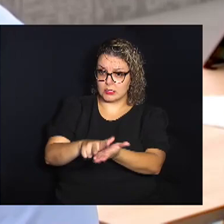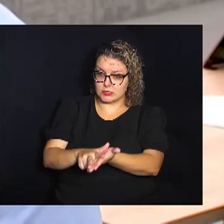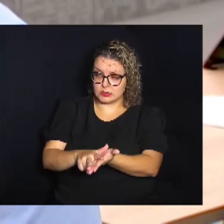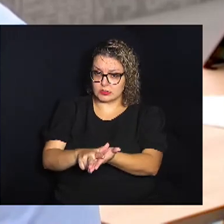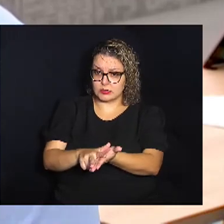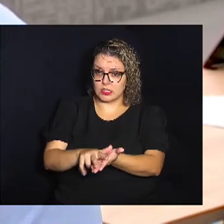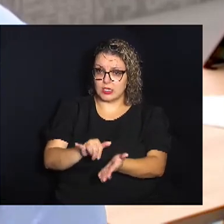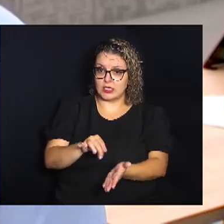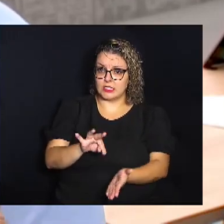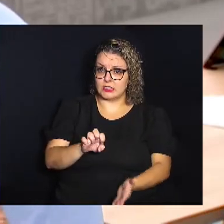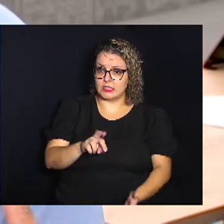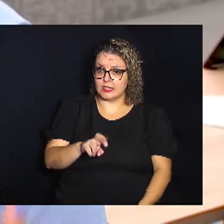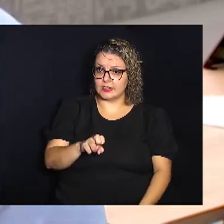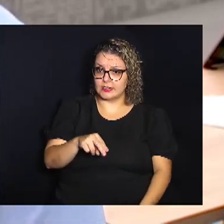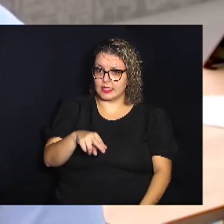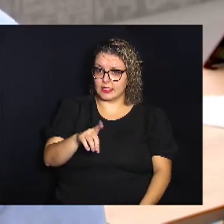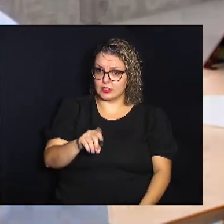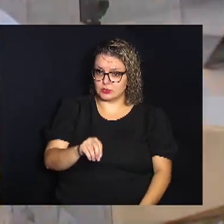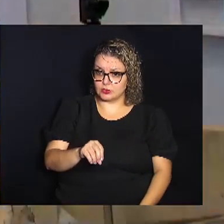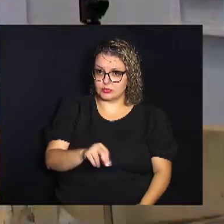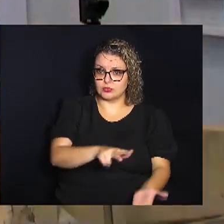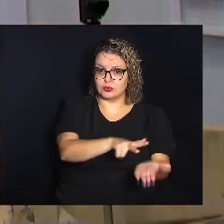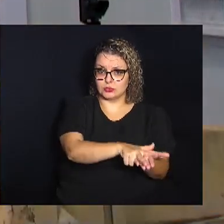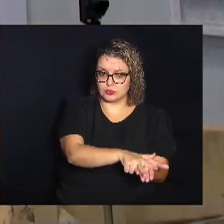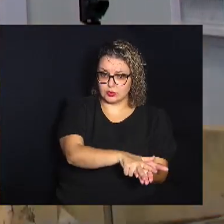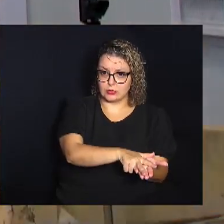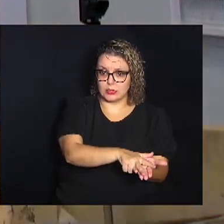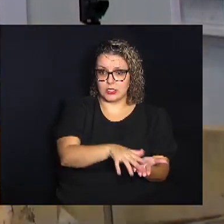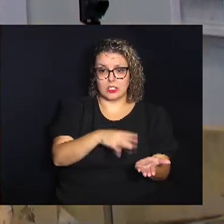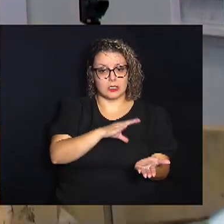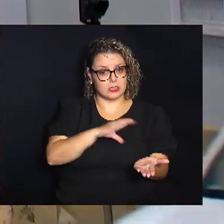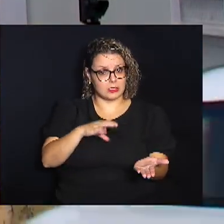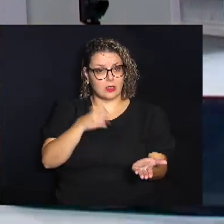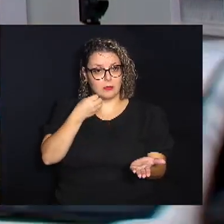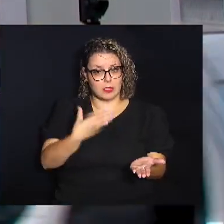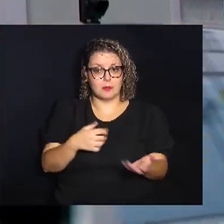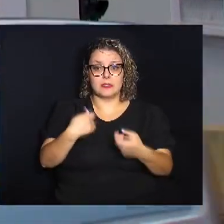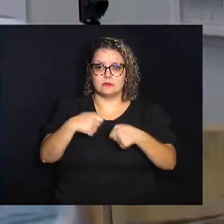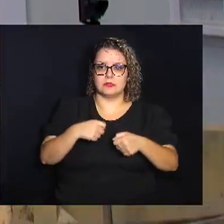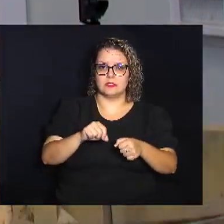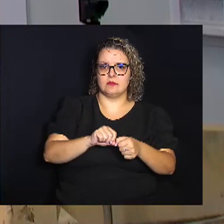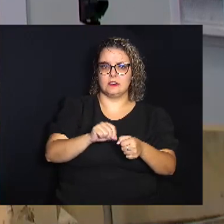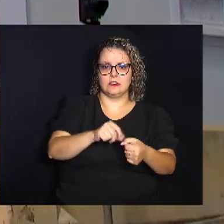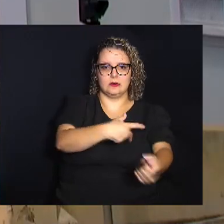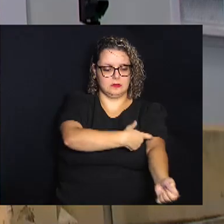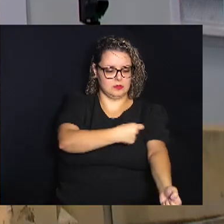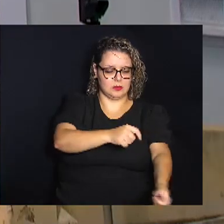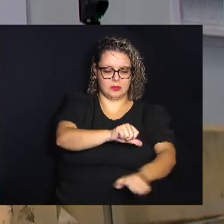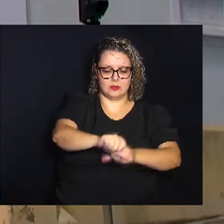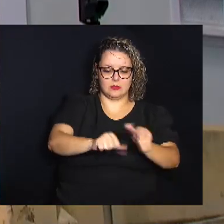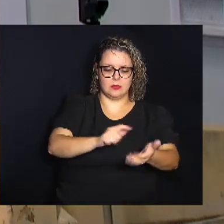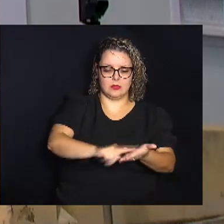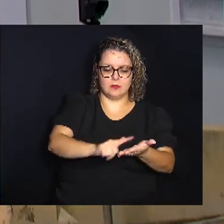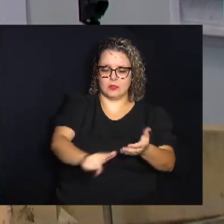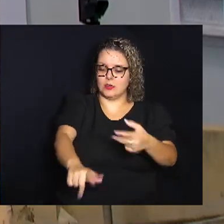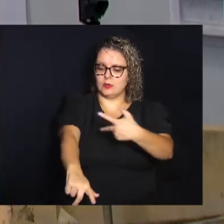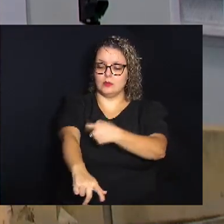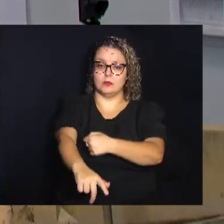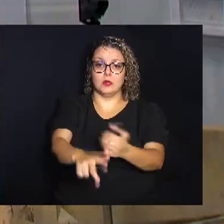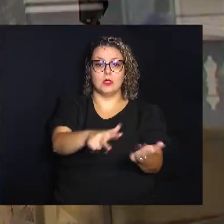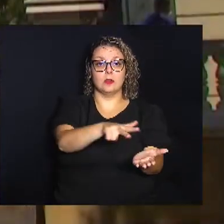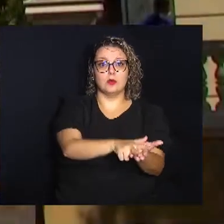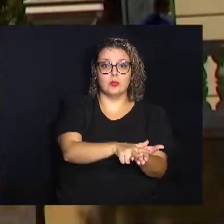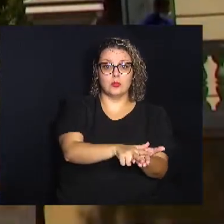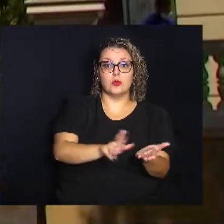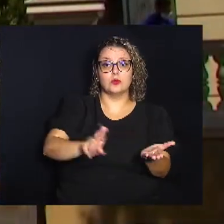Na verdade, são pessoas que estão assim clinicamente bem, mas que precisa fazer a hemodiálise. Interna essa pessoa, esse paciente fica